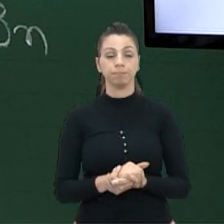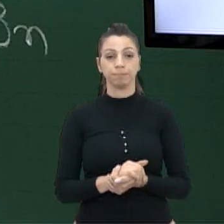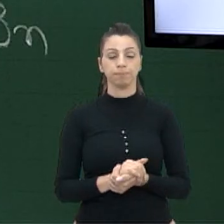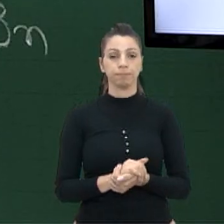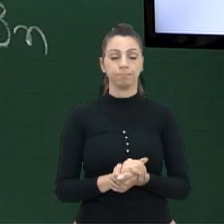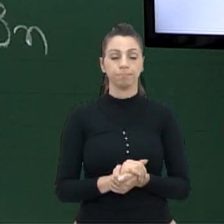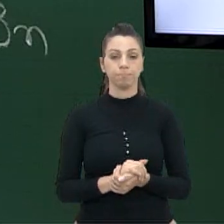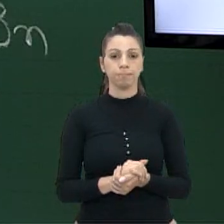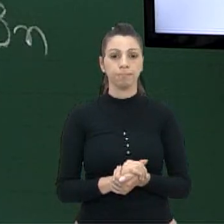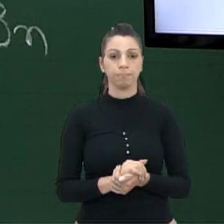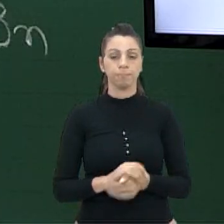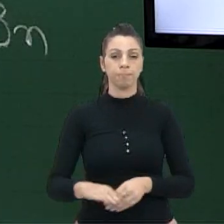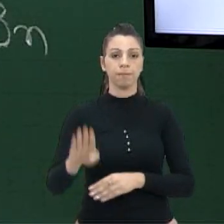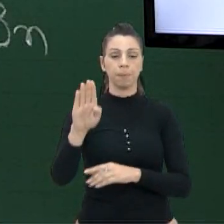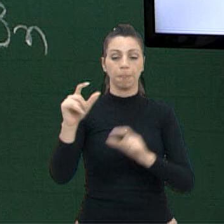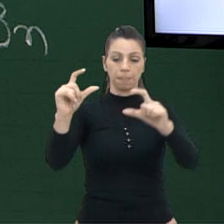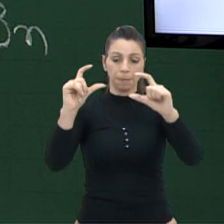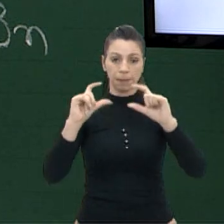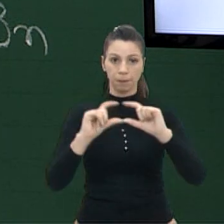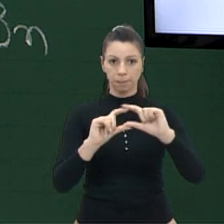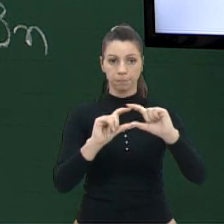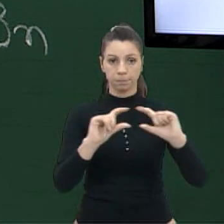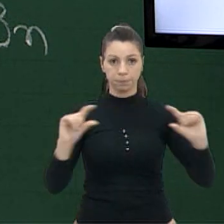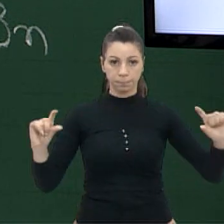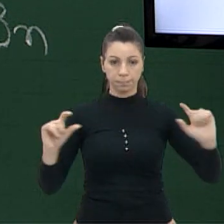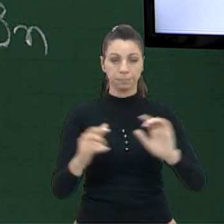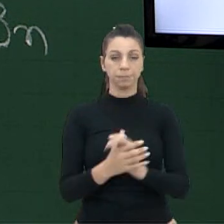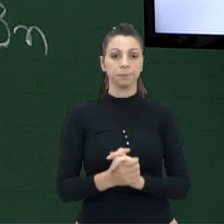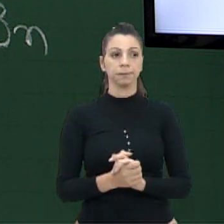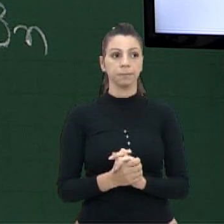primeiro, para depois dar continuidade. Então, ó,